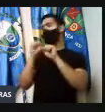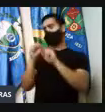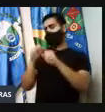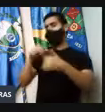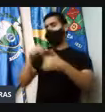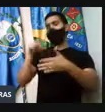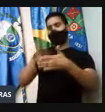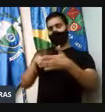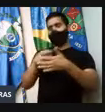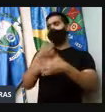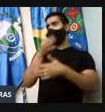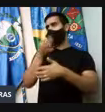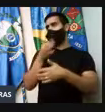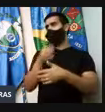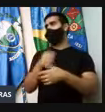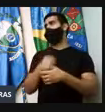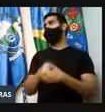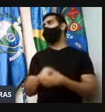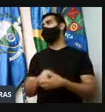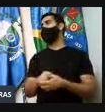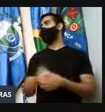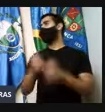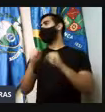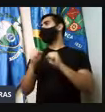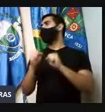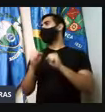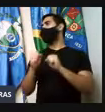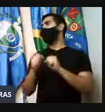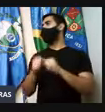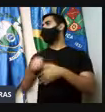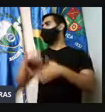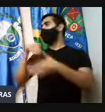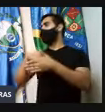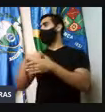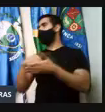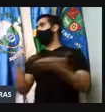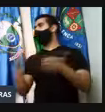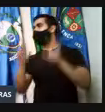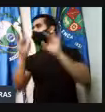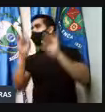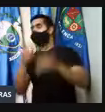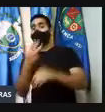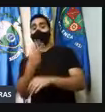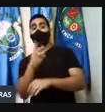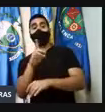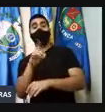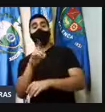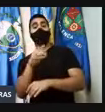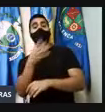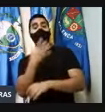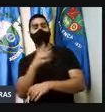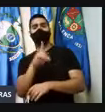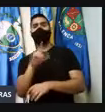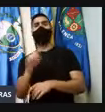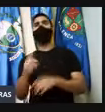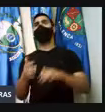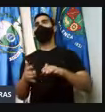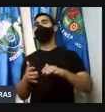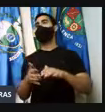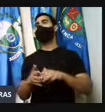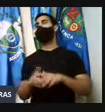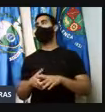esse parecer, né, que tem que ser lido, para que todos votassem, porque hoje, em especial, 3 de dezembro, é o Dia